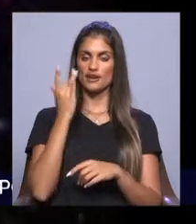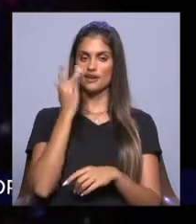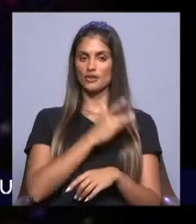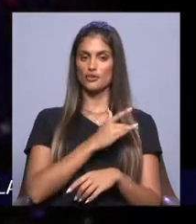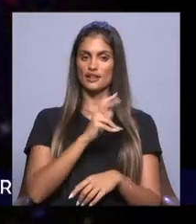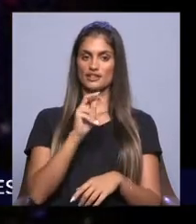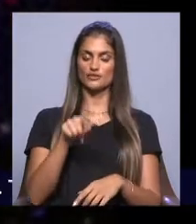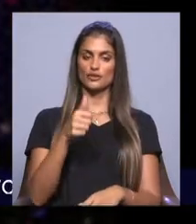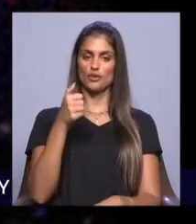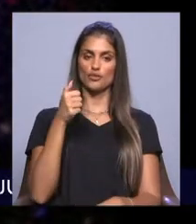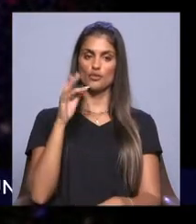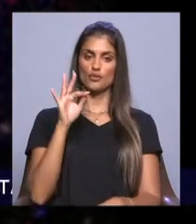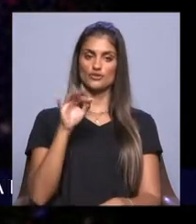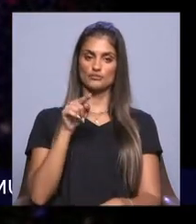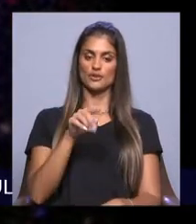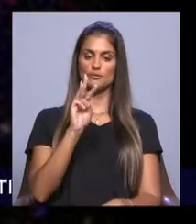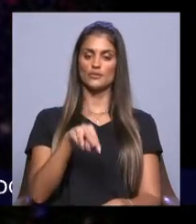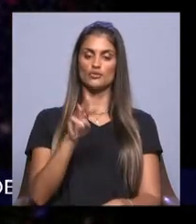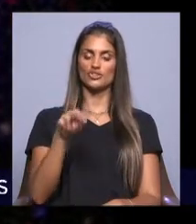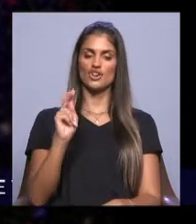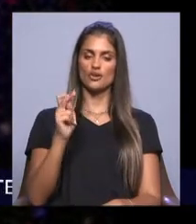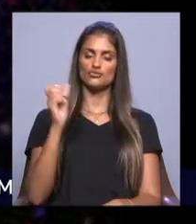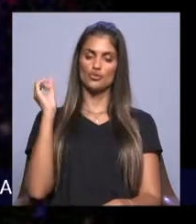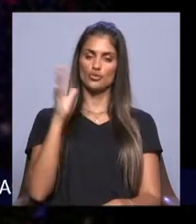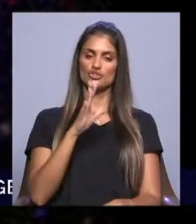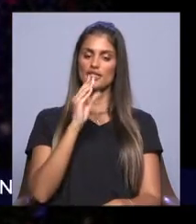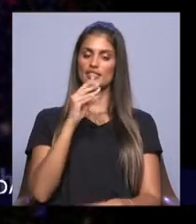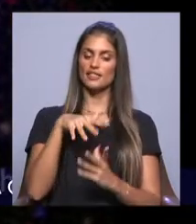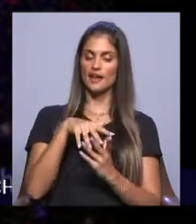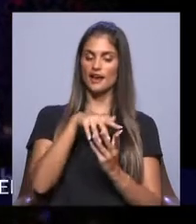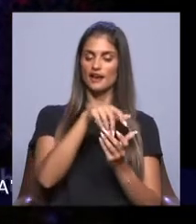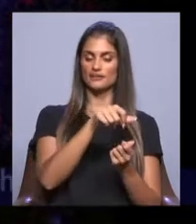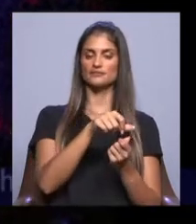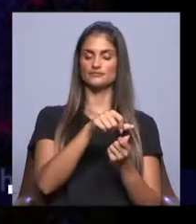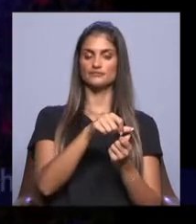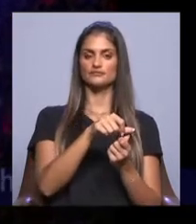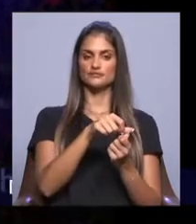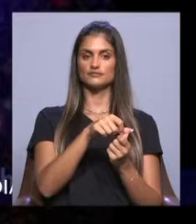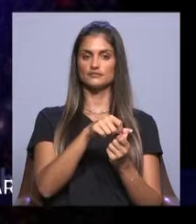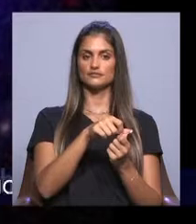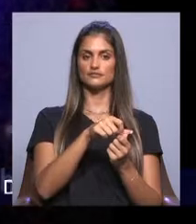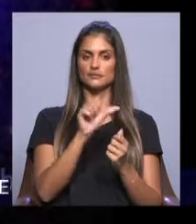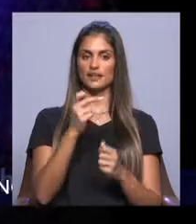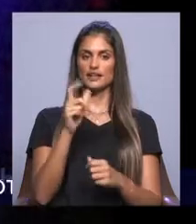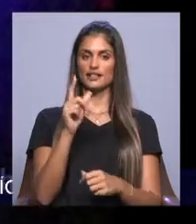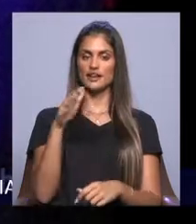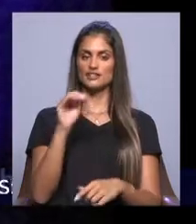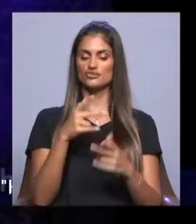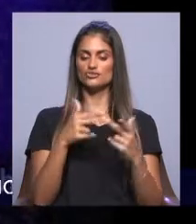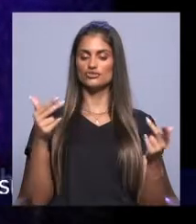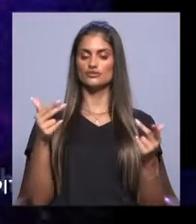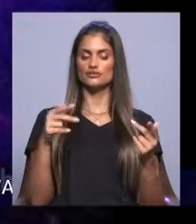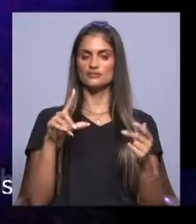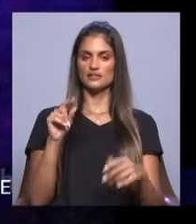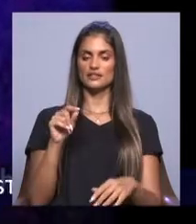cerca de 3,4 mil milhões de anos-luz da Terra, que está num aglomerado de galáxias, e que tem